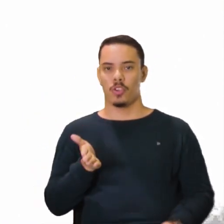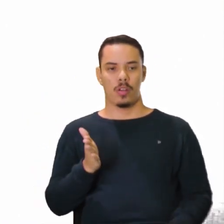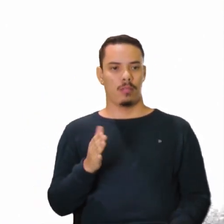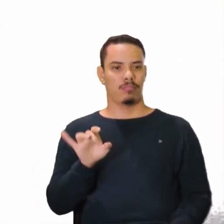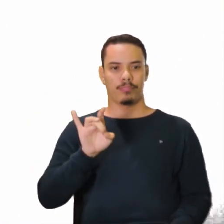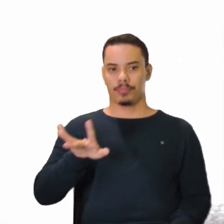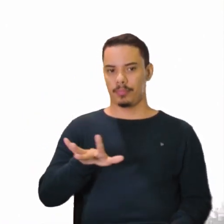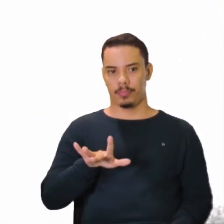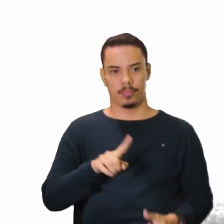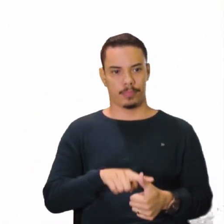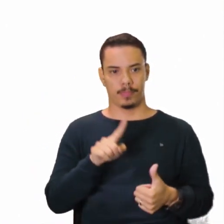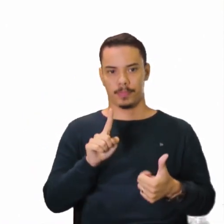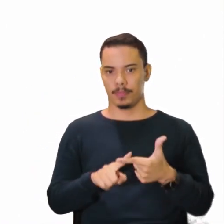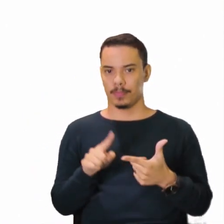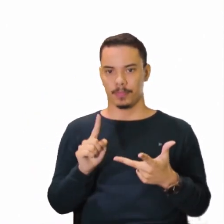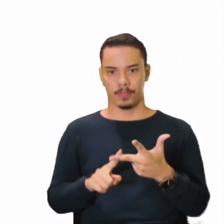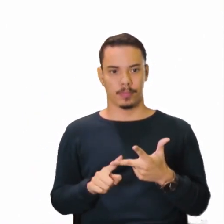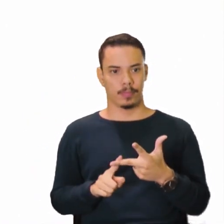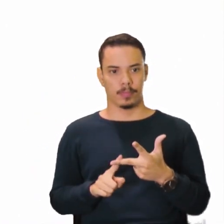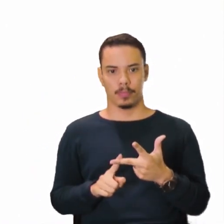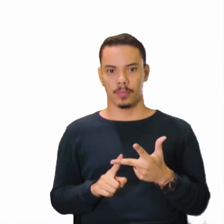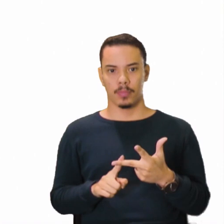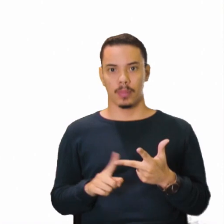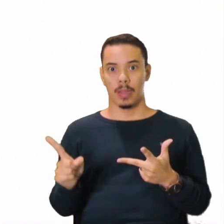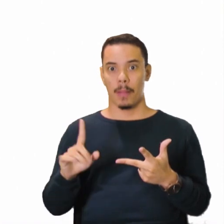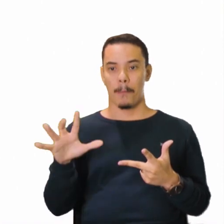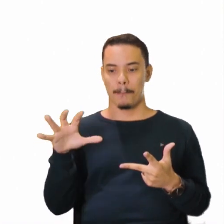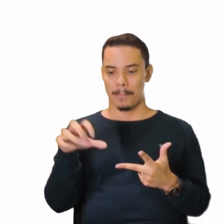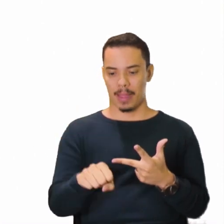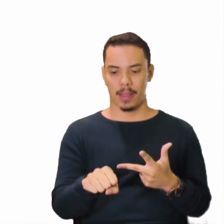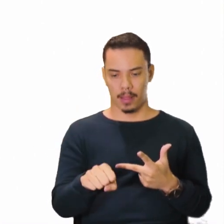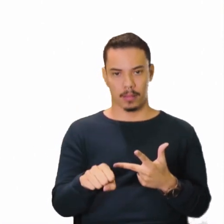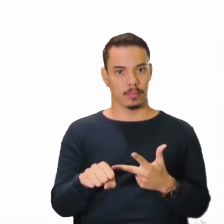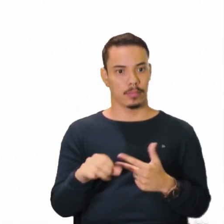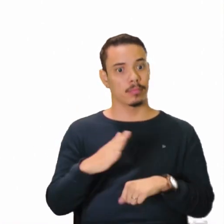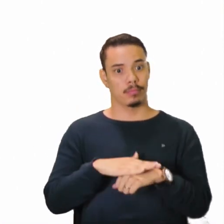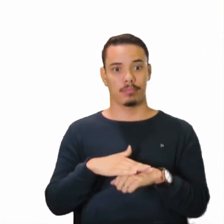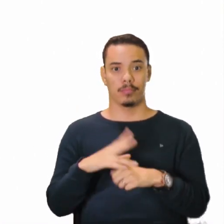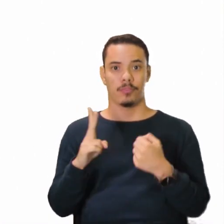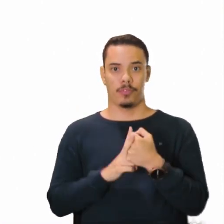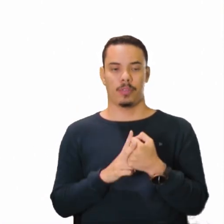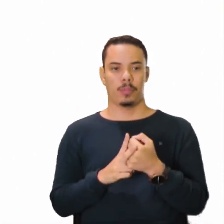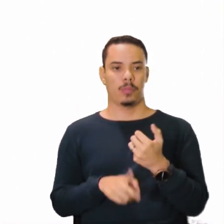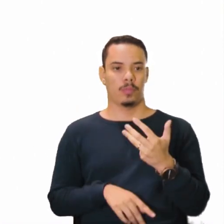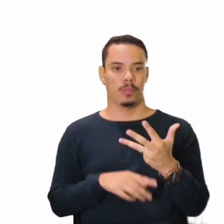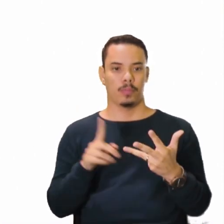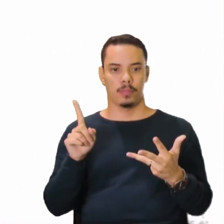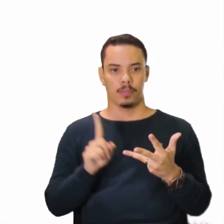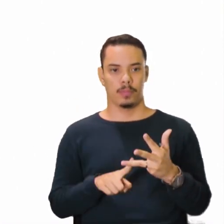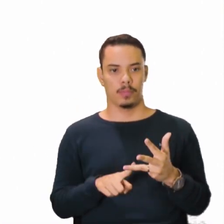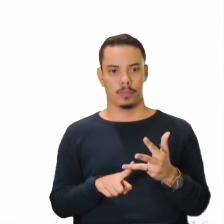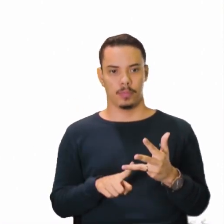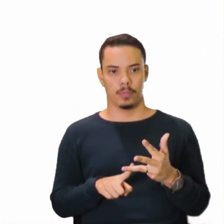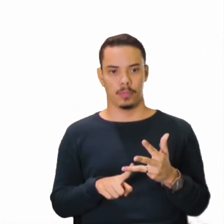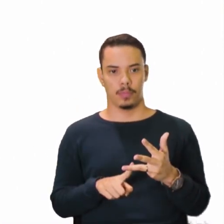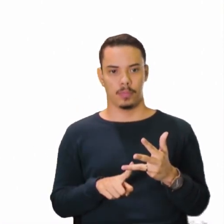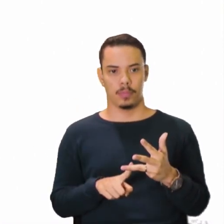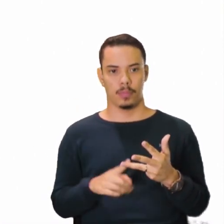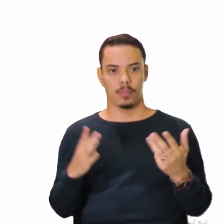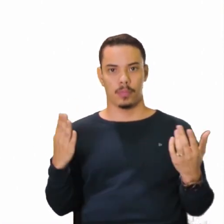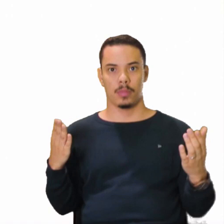está descartada. Não deixe que eles peguem. Pegue também o quê? É um ato, né? Também uma